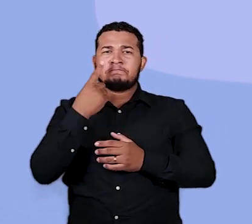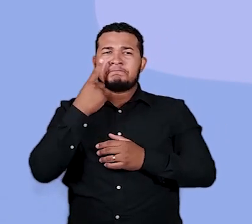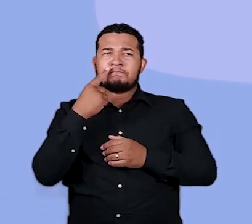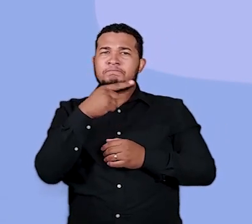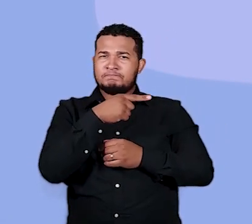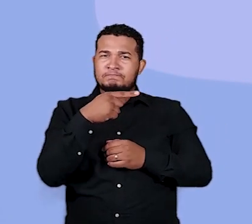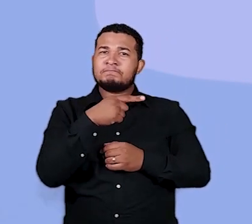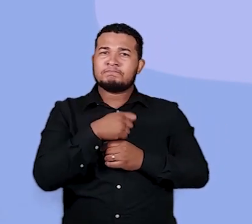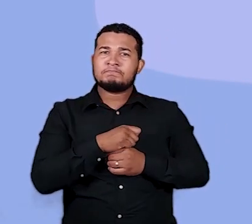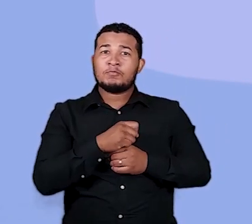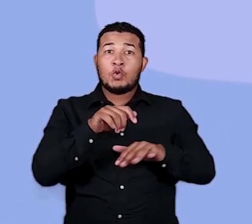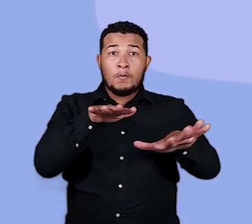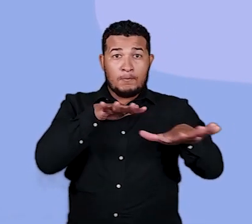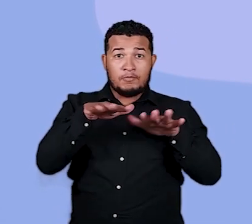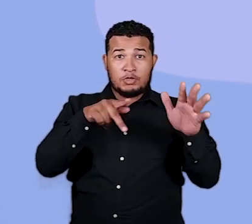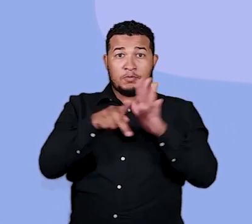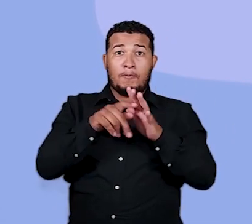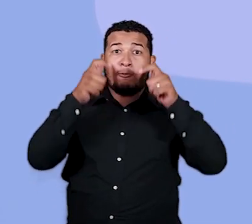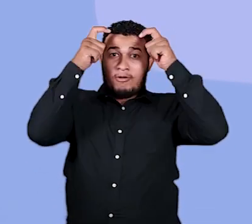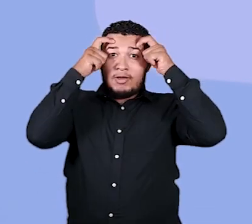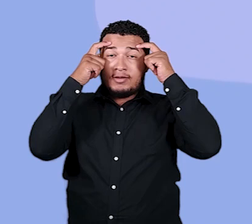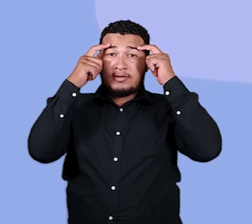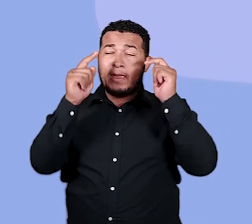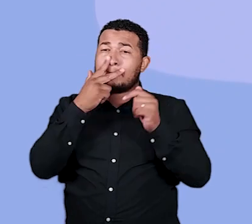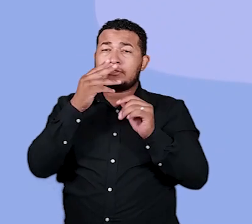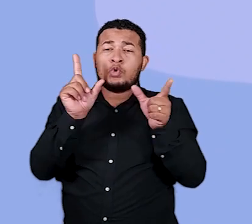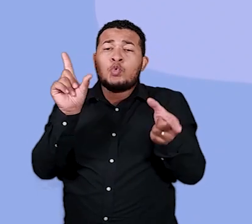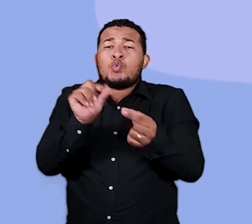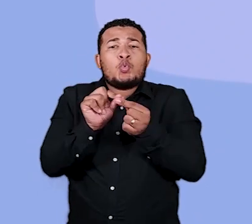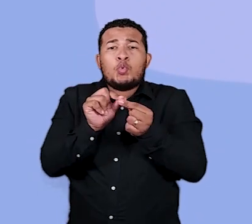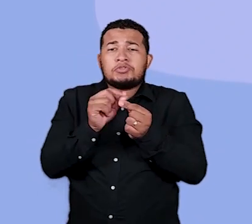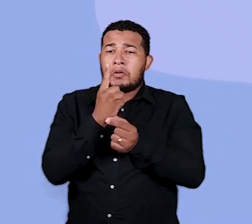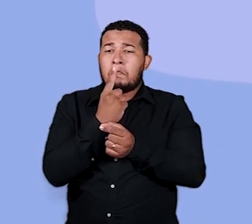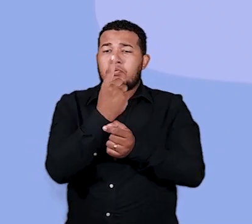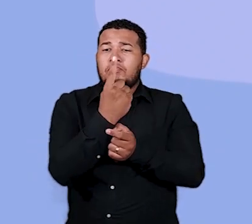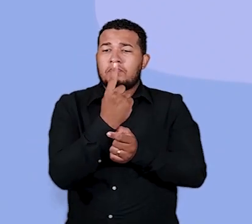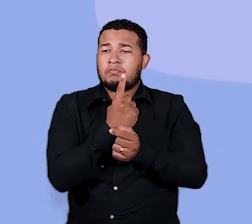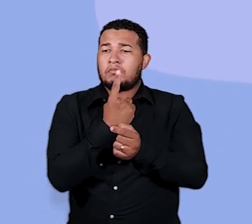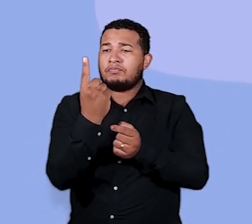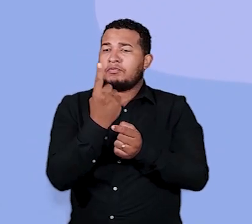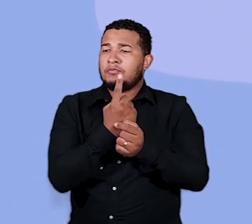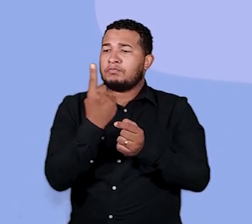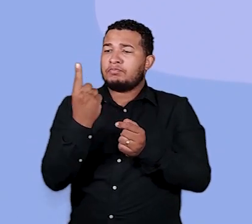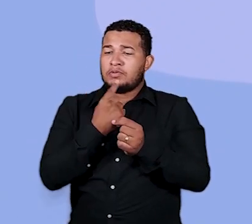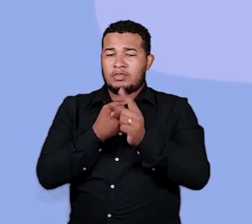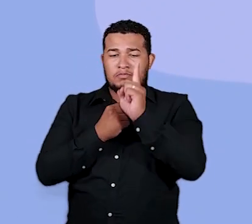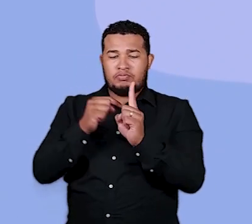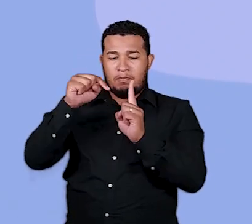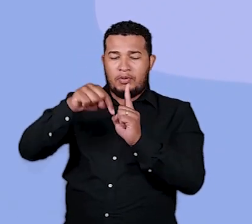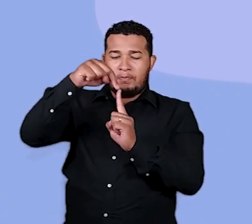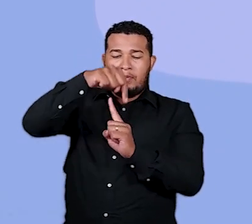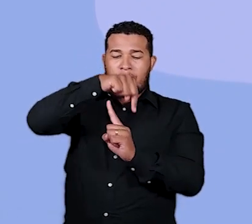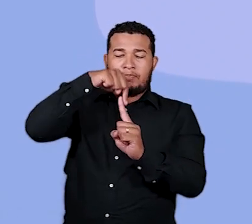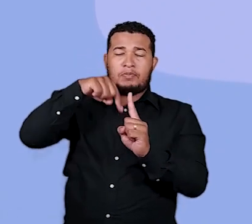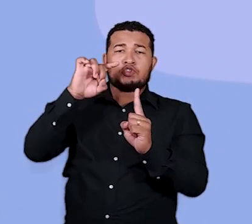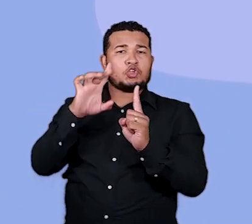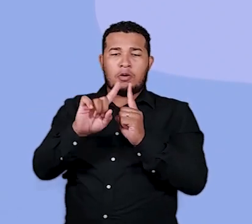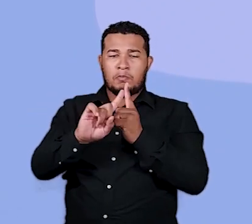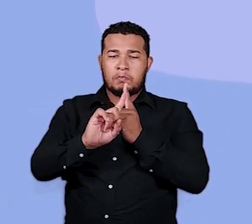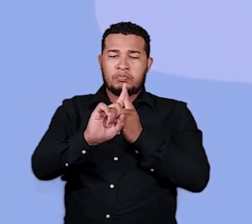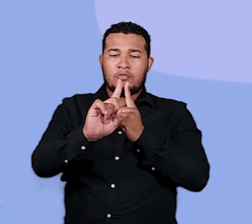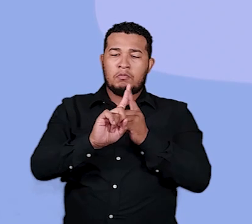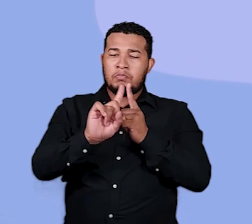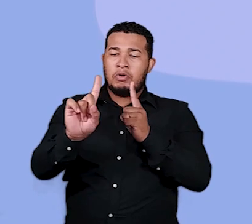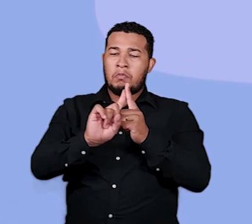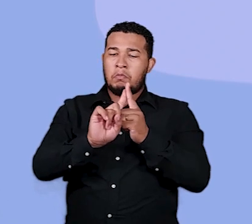jogo. Observa aí no tabuleiro que o movimento do rei ele é um movimento curto. Ele só pode ir para as casas que estão ao seu redor,